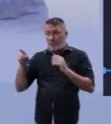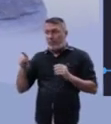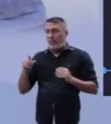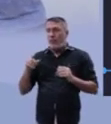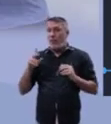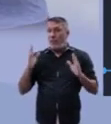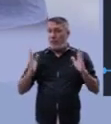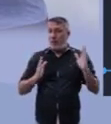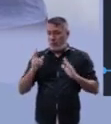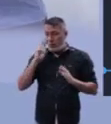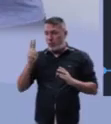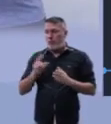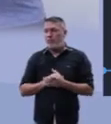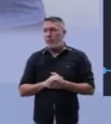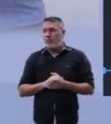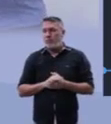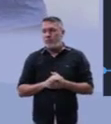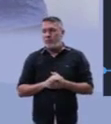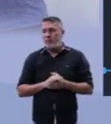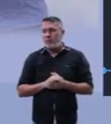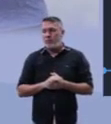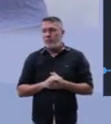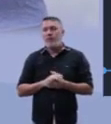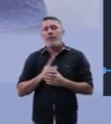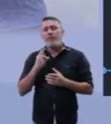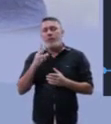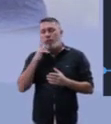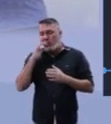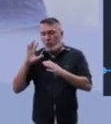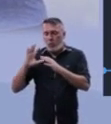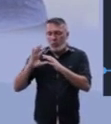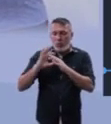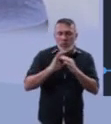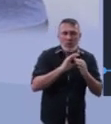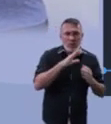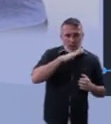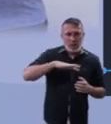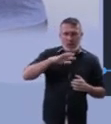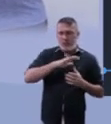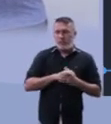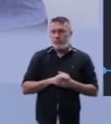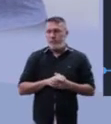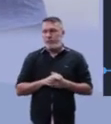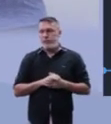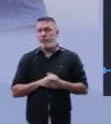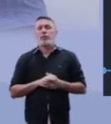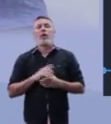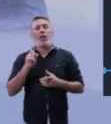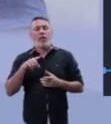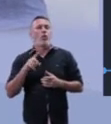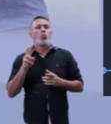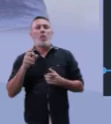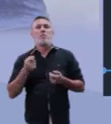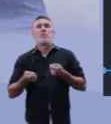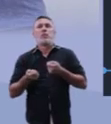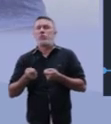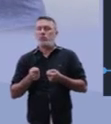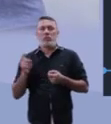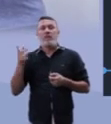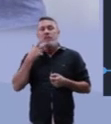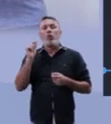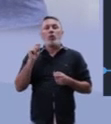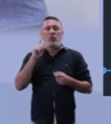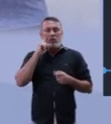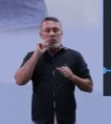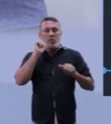a introdução. Olha como que ele utiliza, né, para contextualizar. Ele não começa a falar sobre a manipulação, ele fala,